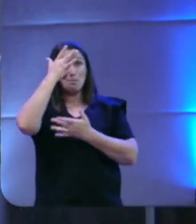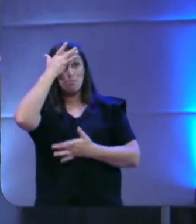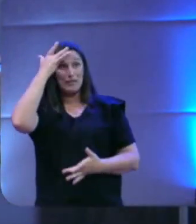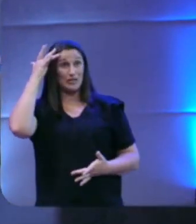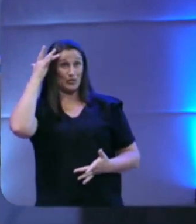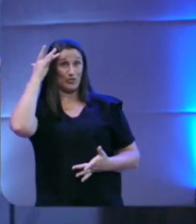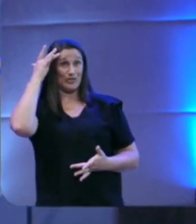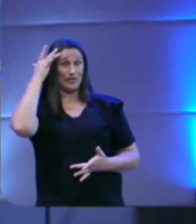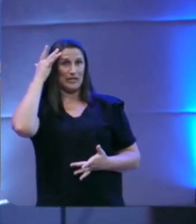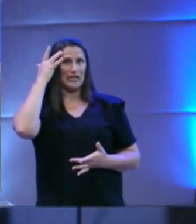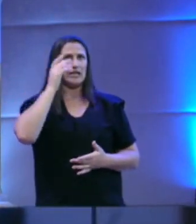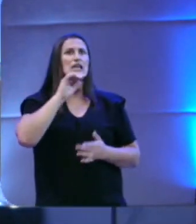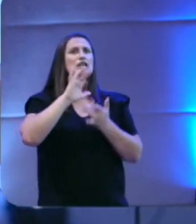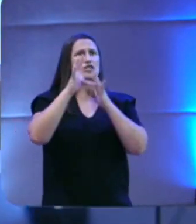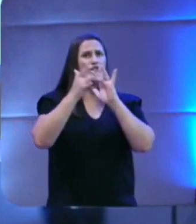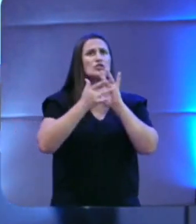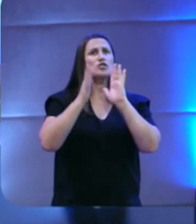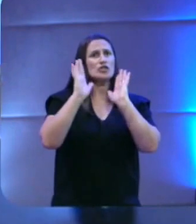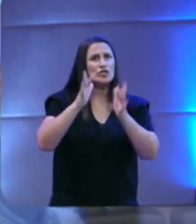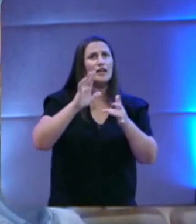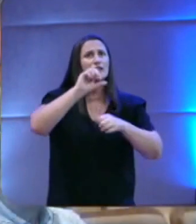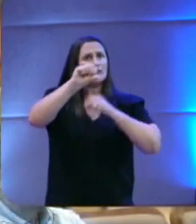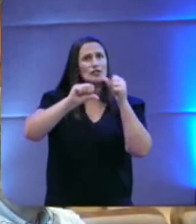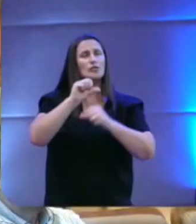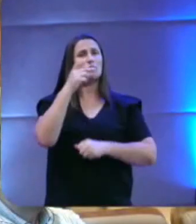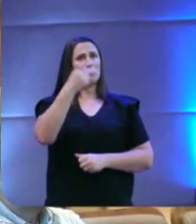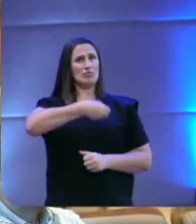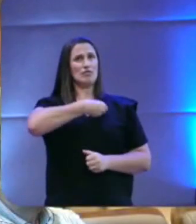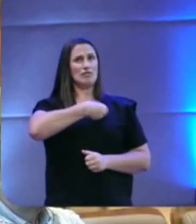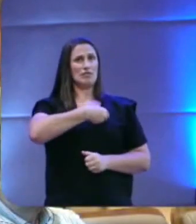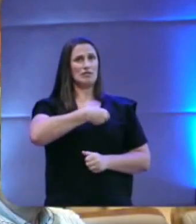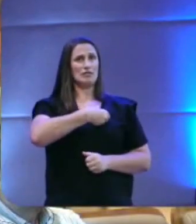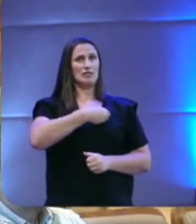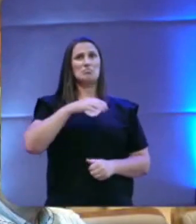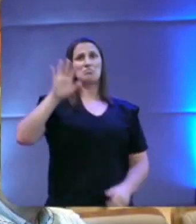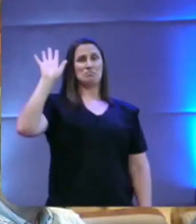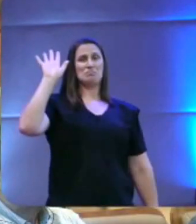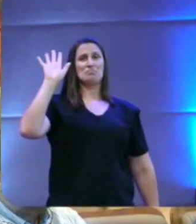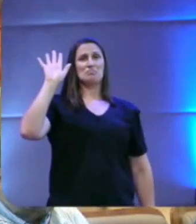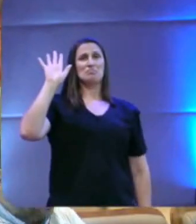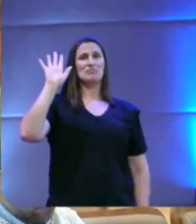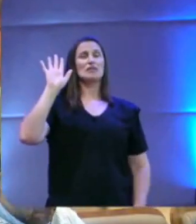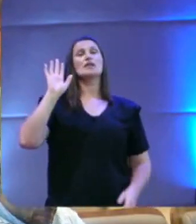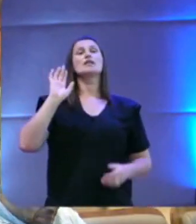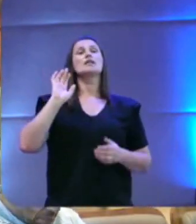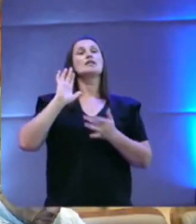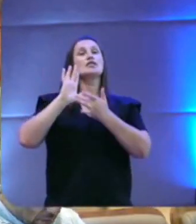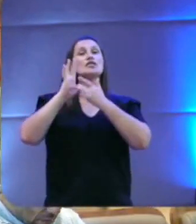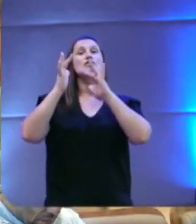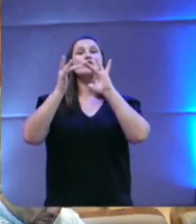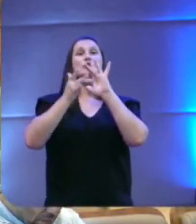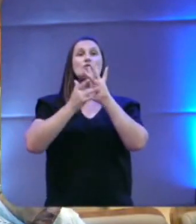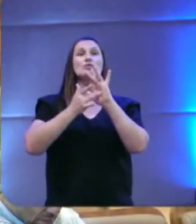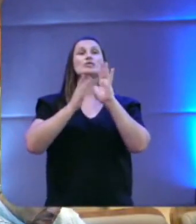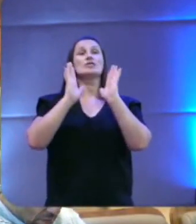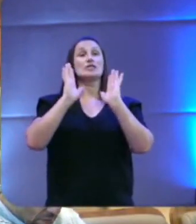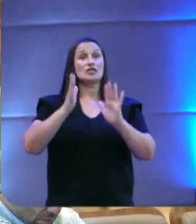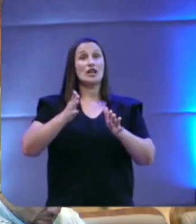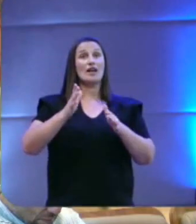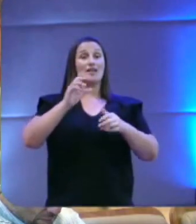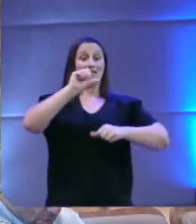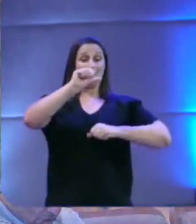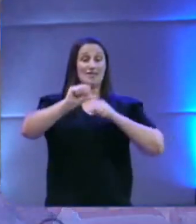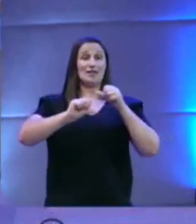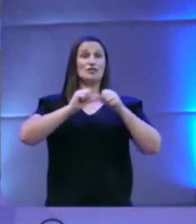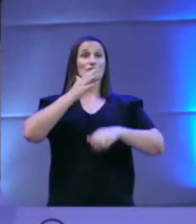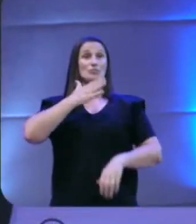vida? Quantos aqui? Olha só, olha que multidão linda. Pode dizer assim: Jesus já fez uma obra de transformação